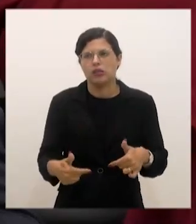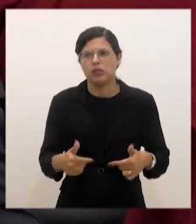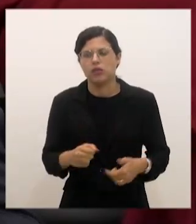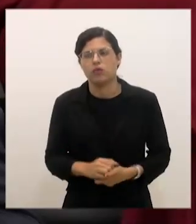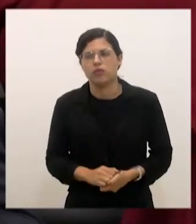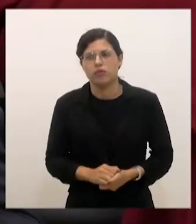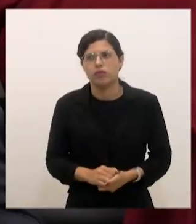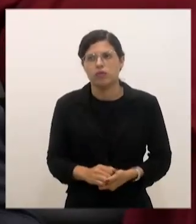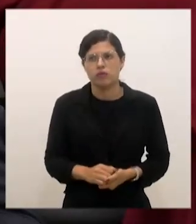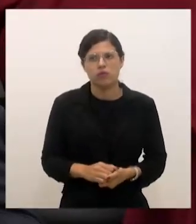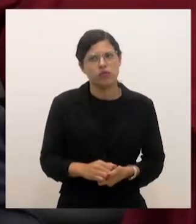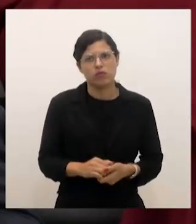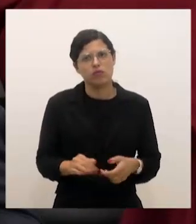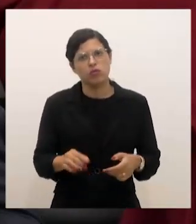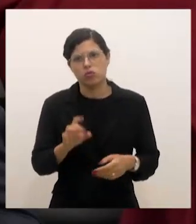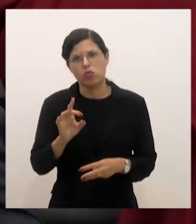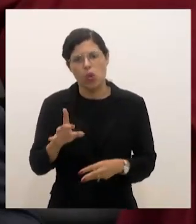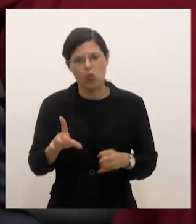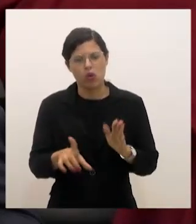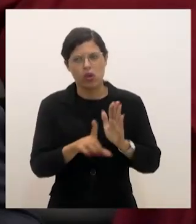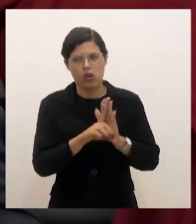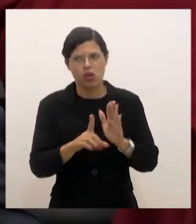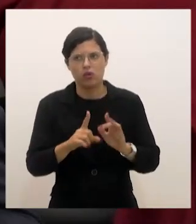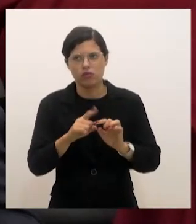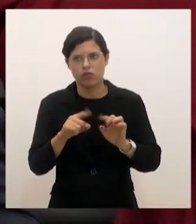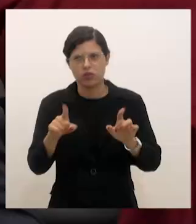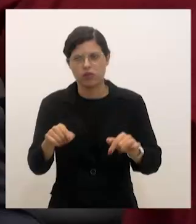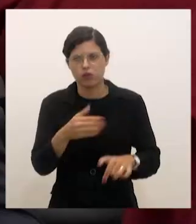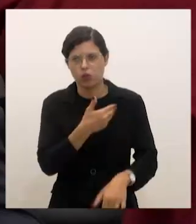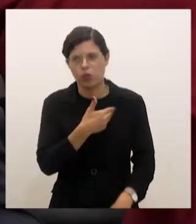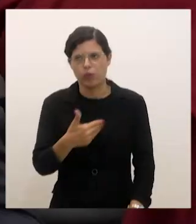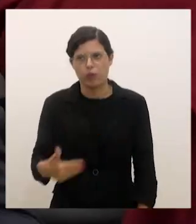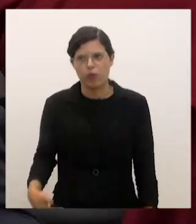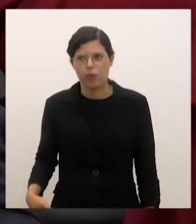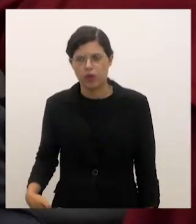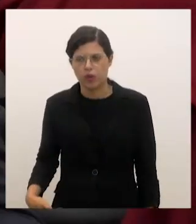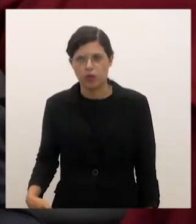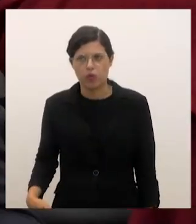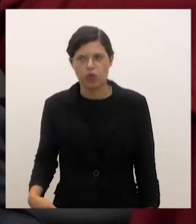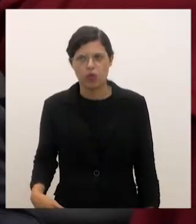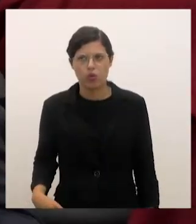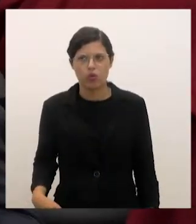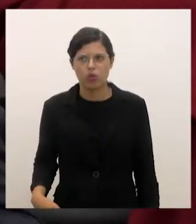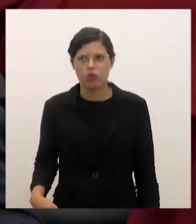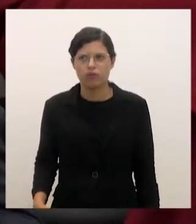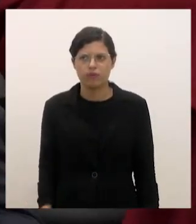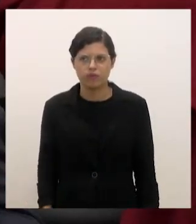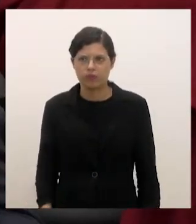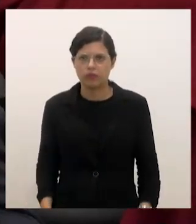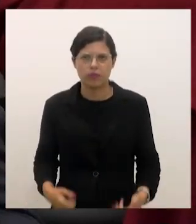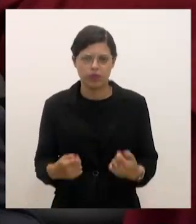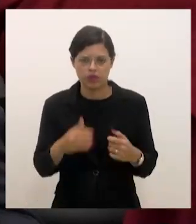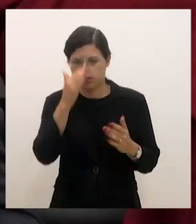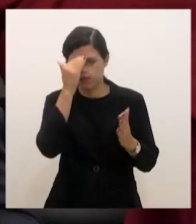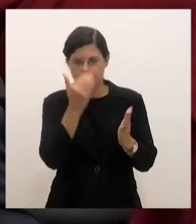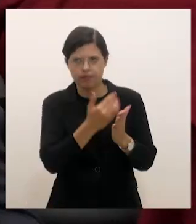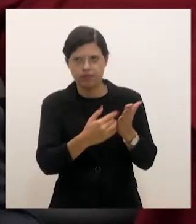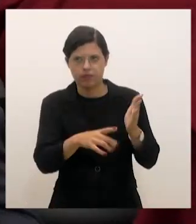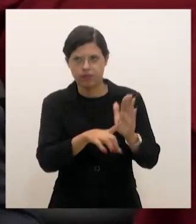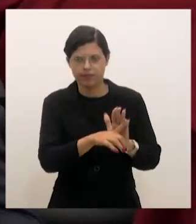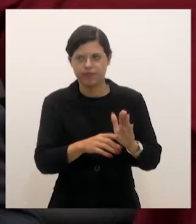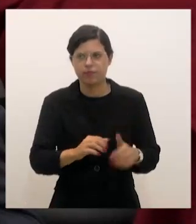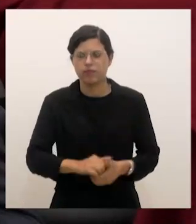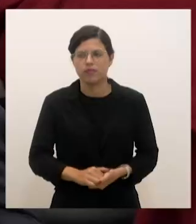senão em virtude de lei. Ainda mais um servidor público que está adstrito à legalidade, ainda mais a legalidade